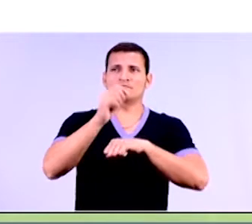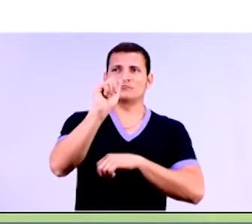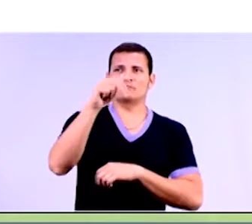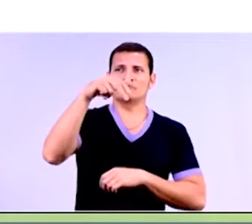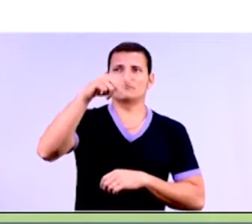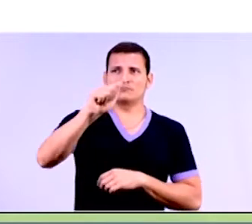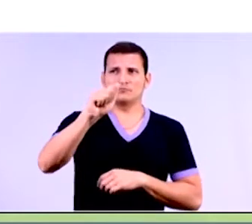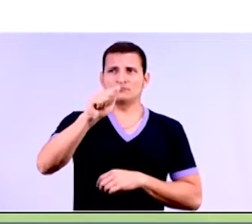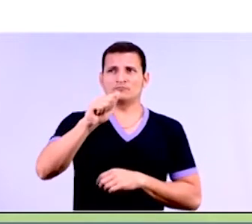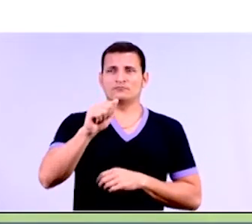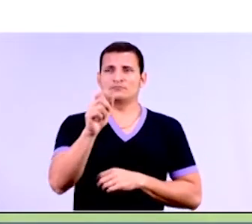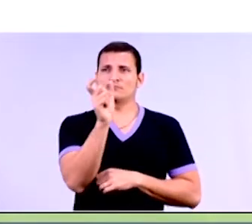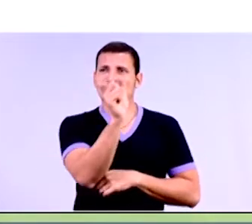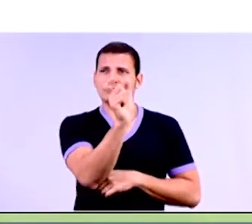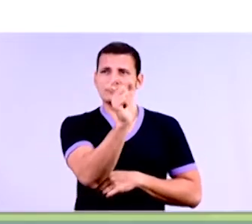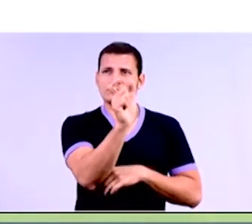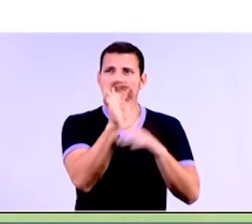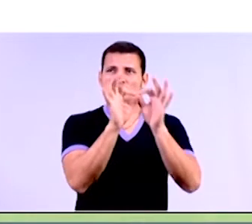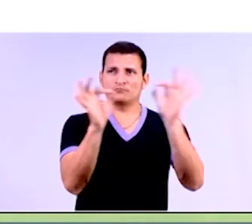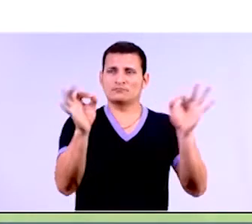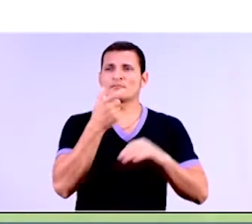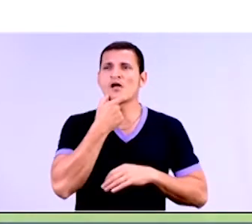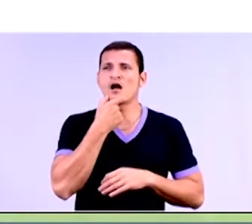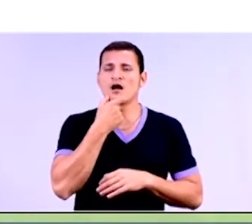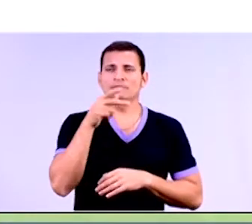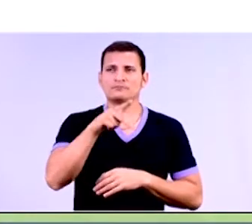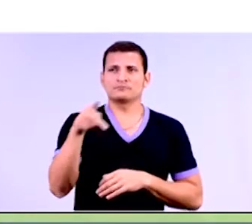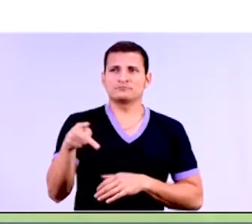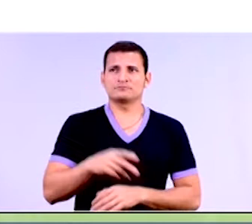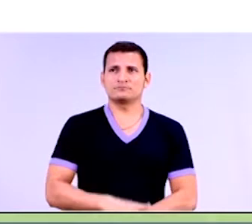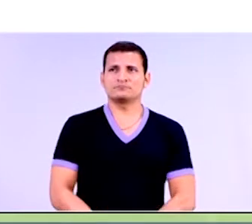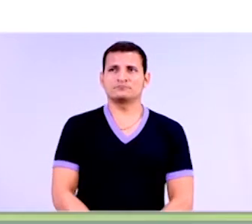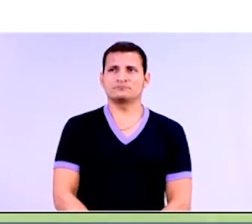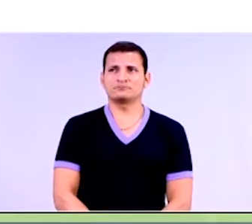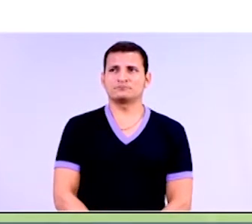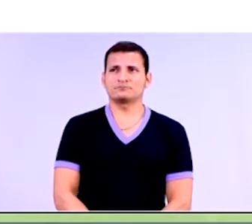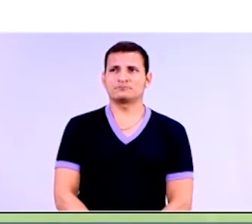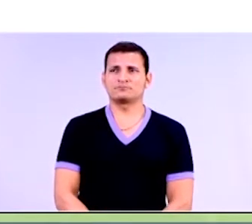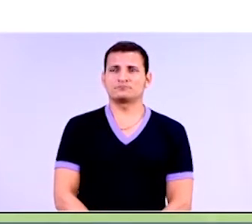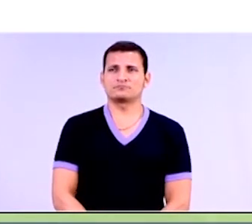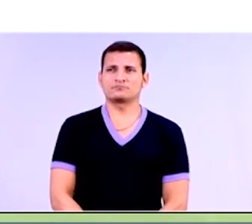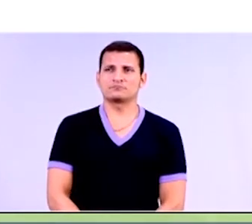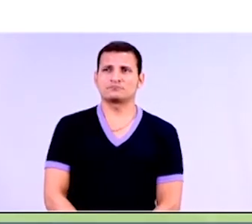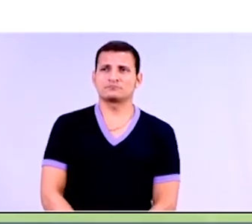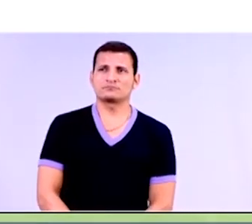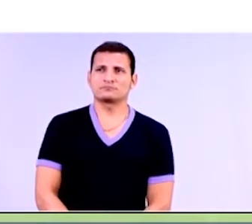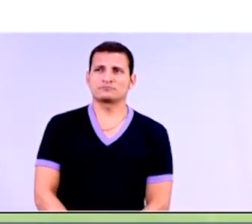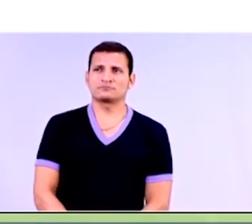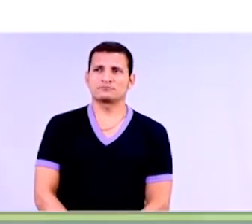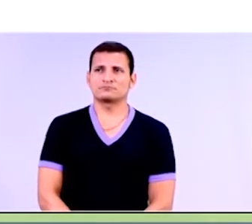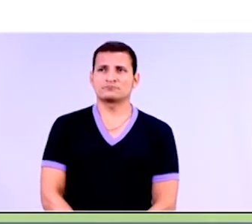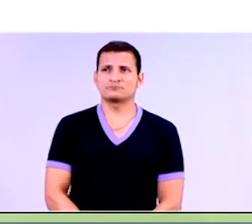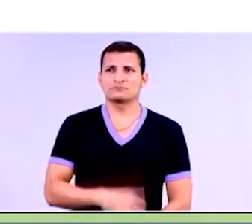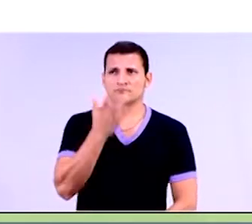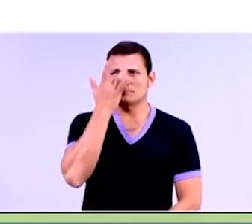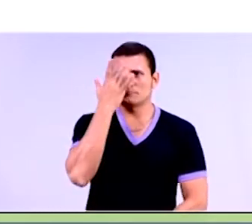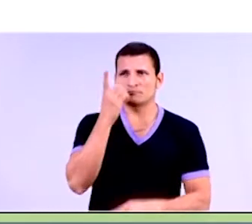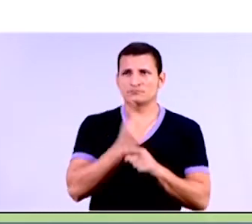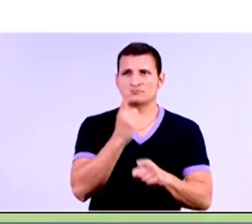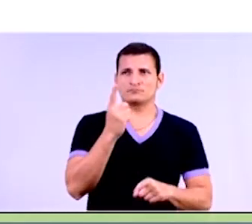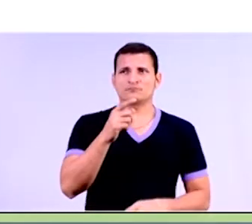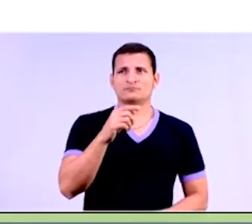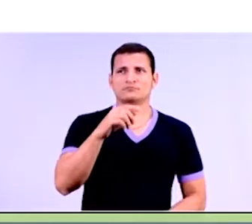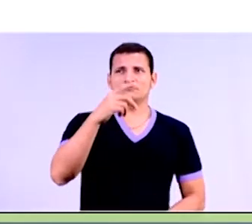que nós colocaríamos aqui na frase em inglês, professora? Como vimos, fica fácil identificar que será o